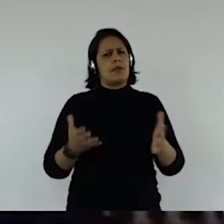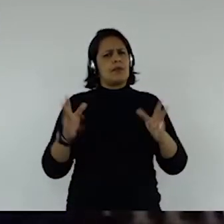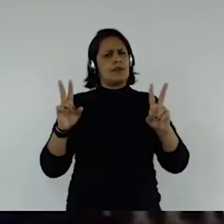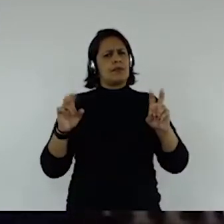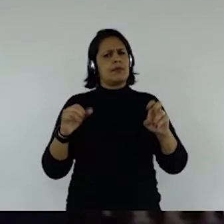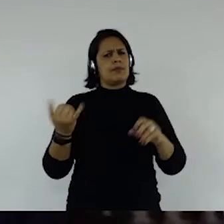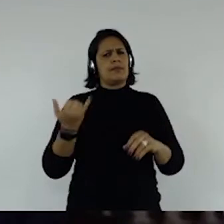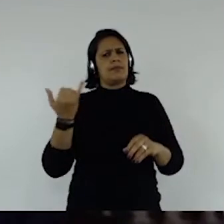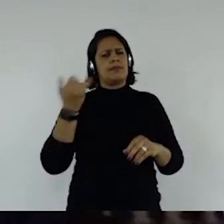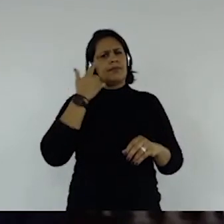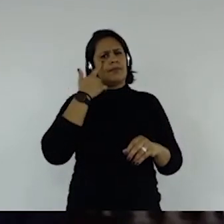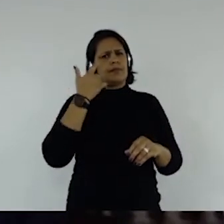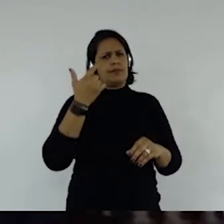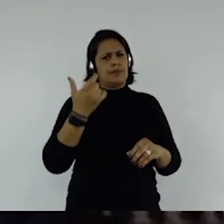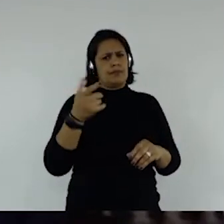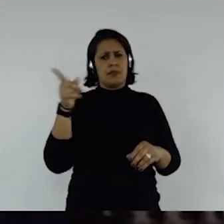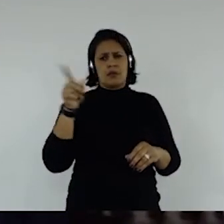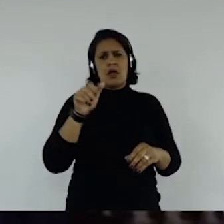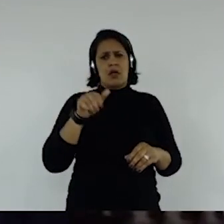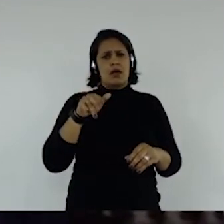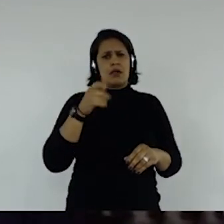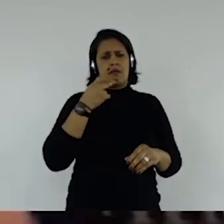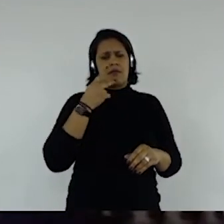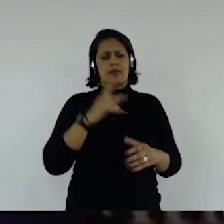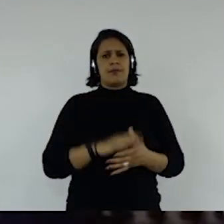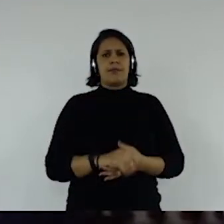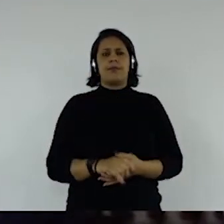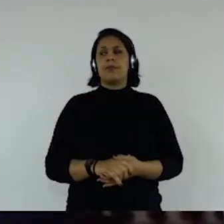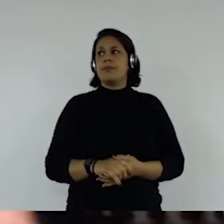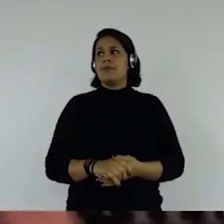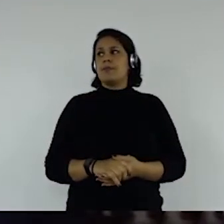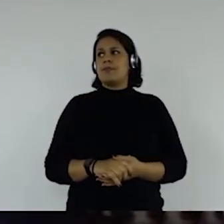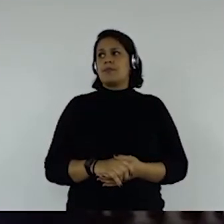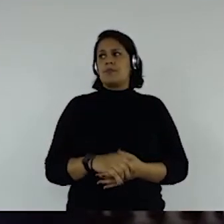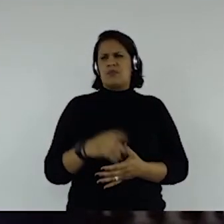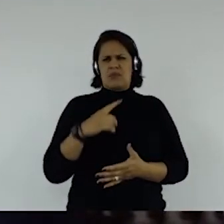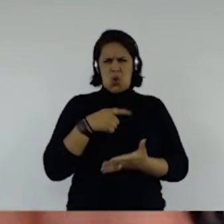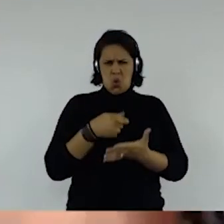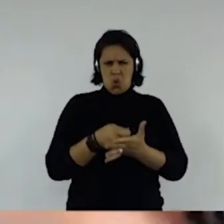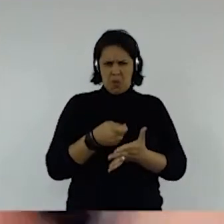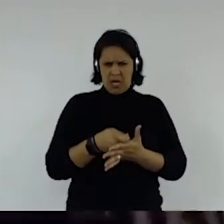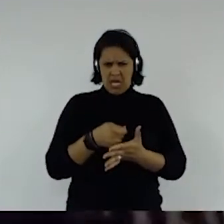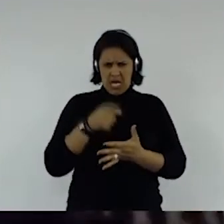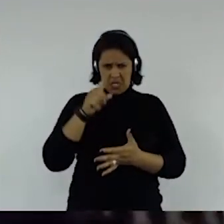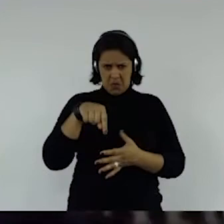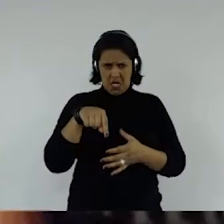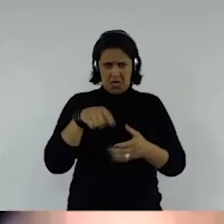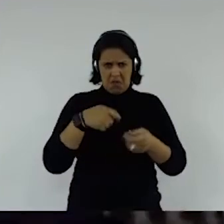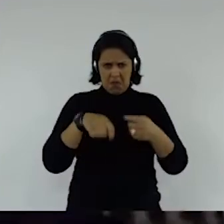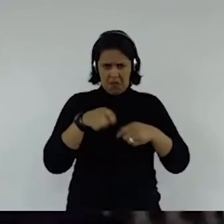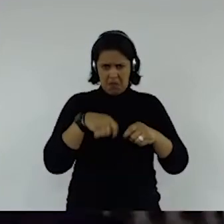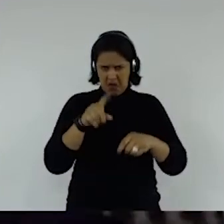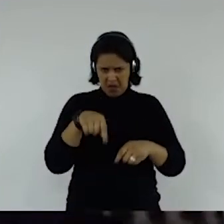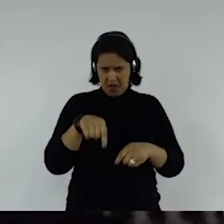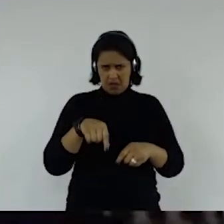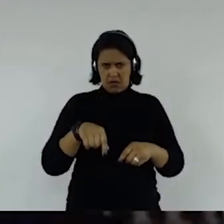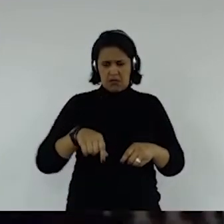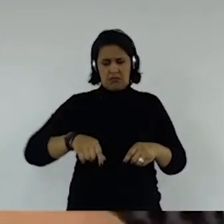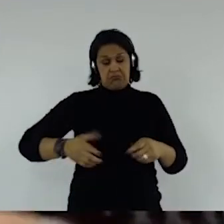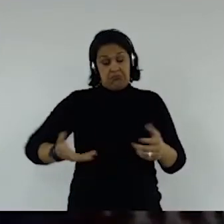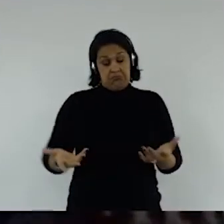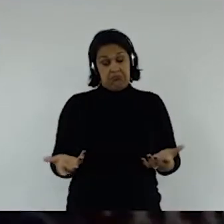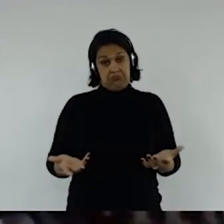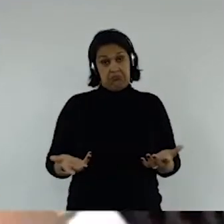interessante que a doutora Ana comentou, existe uma obrigação de negociar? Então, a hipótese concreta é,